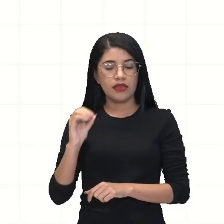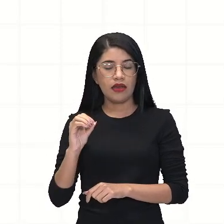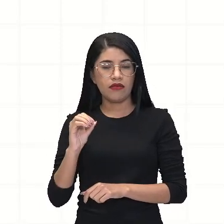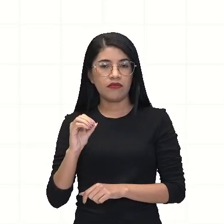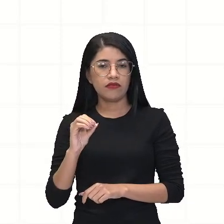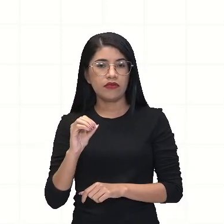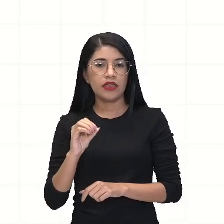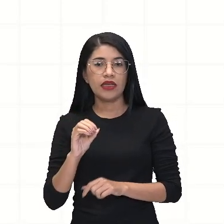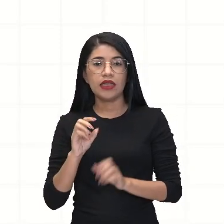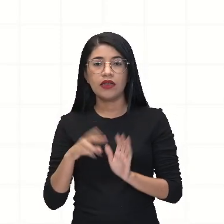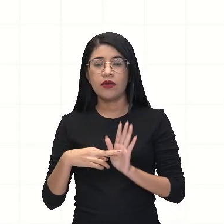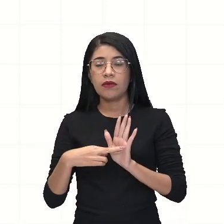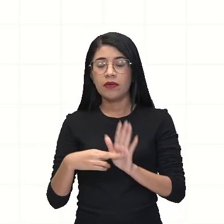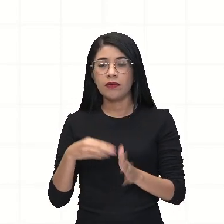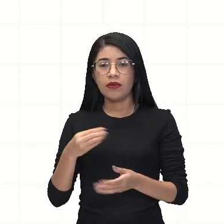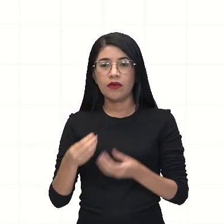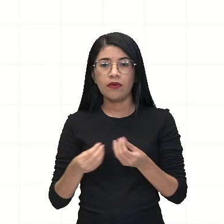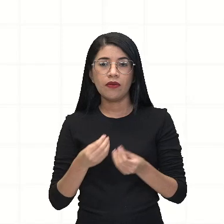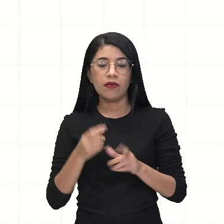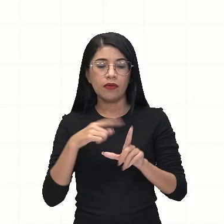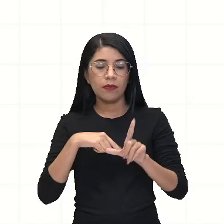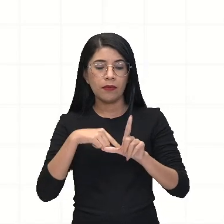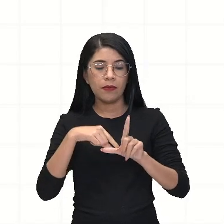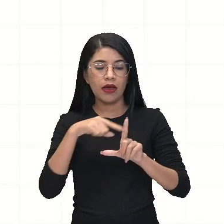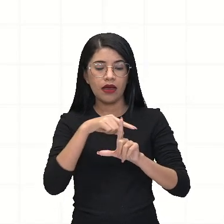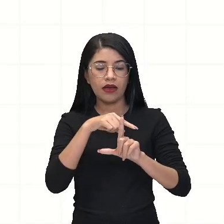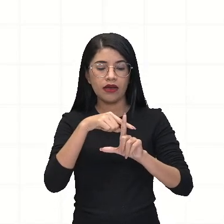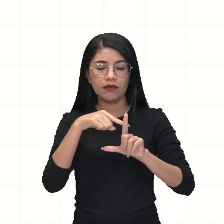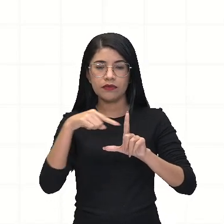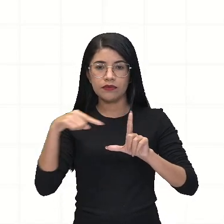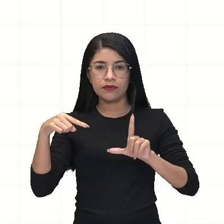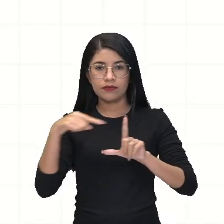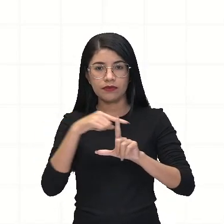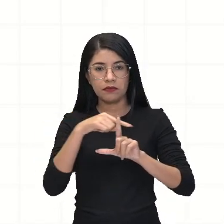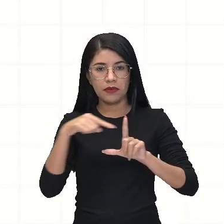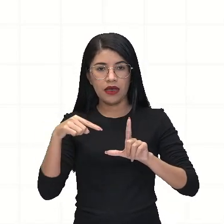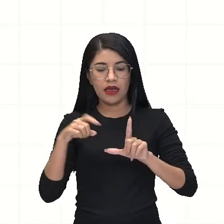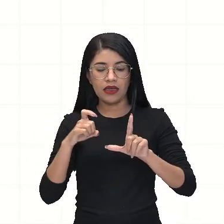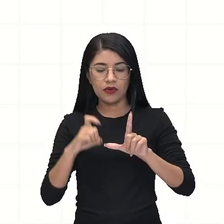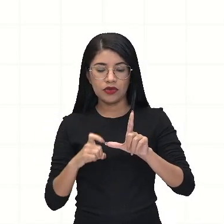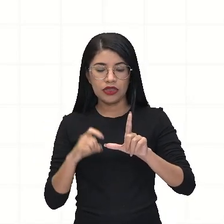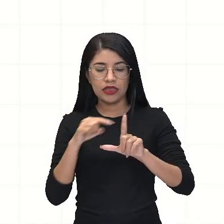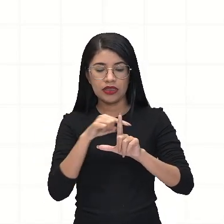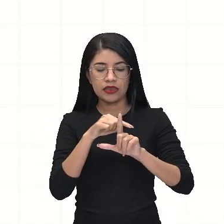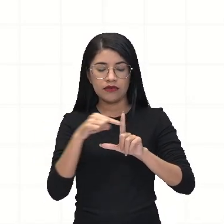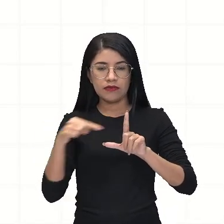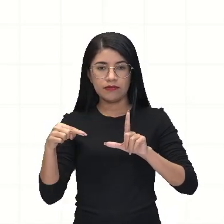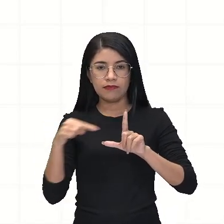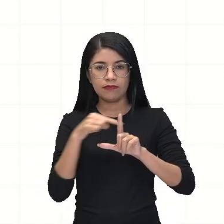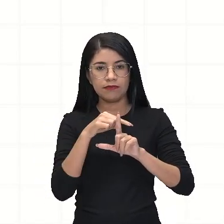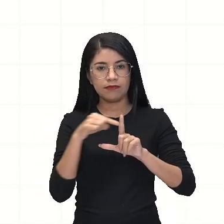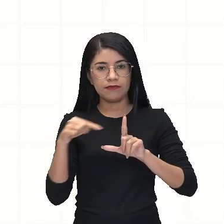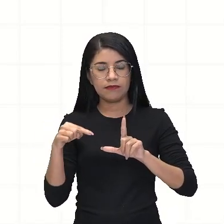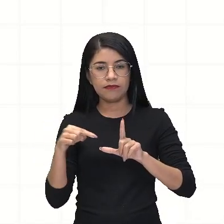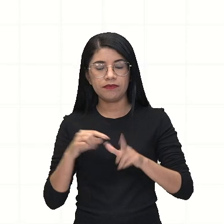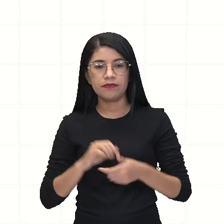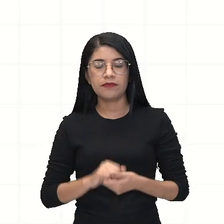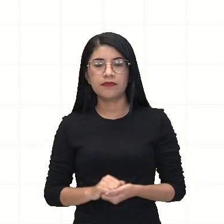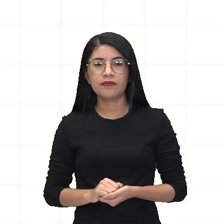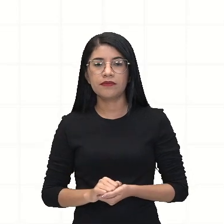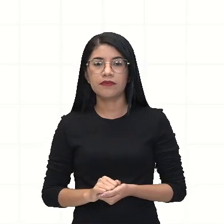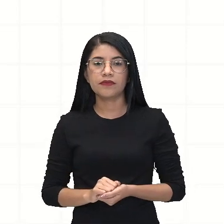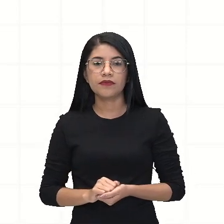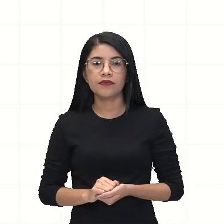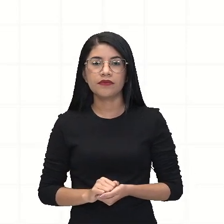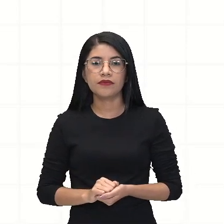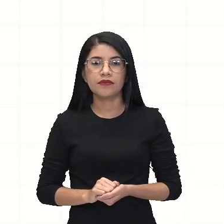sendo assim a sua representação gráfica é uma reta horizontal paralela ao eixo x. Então, uma reta horizontal paralela aí ao eixo